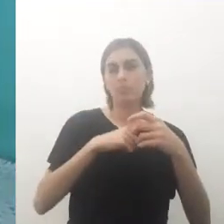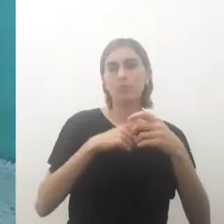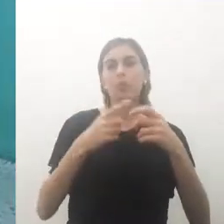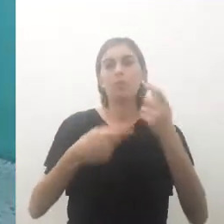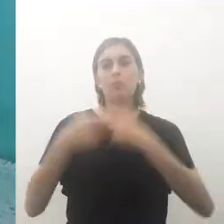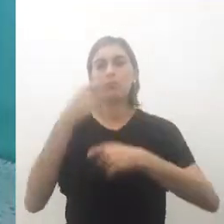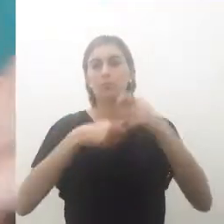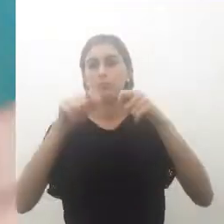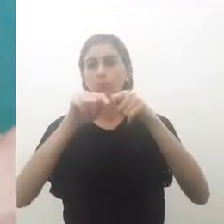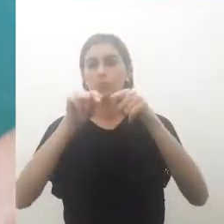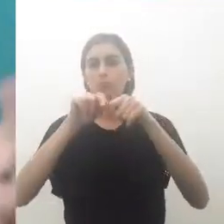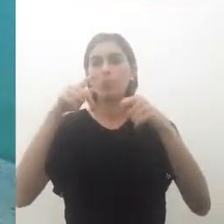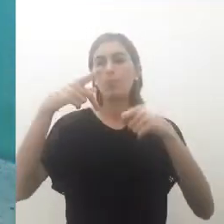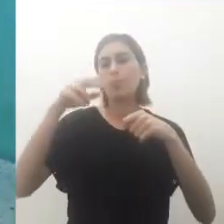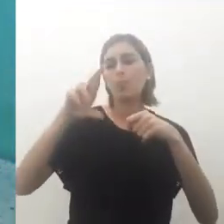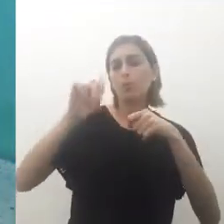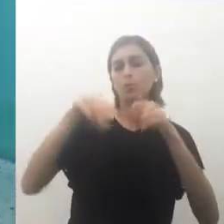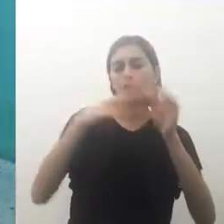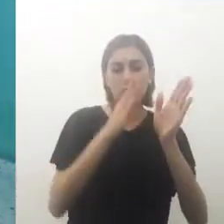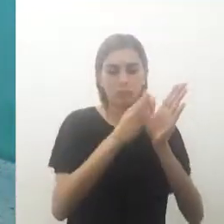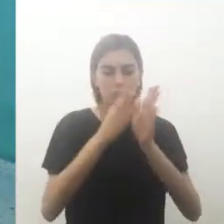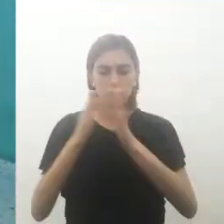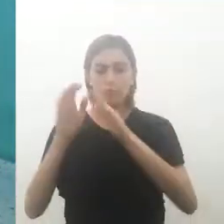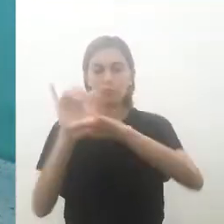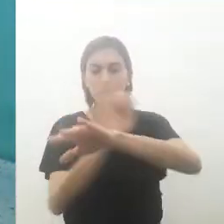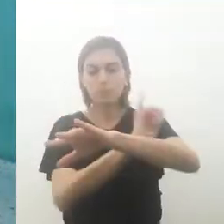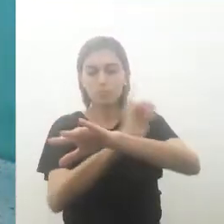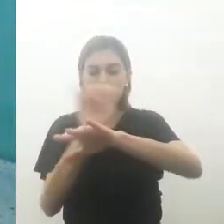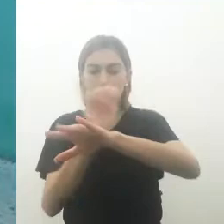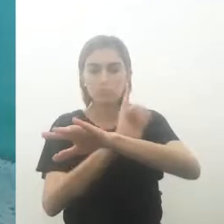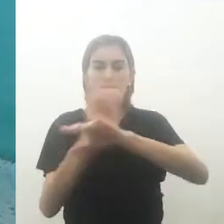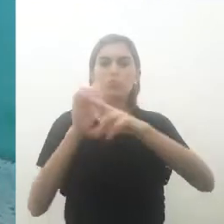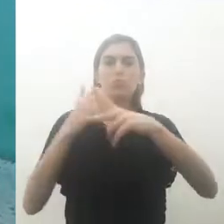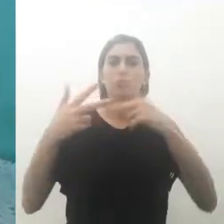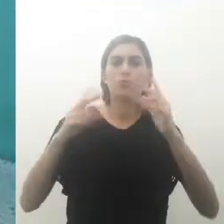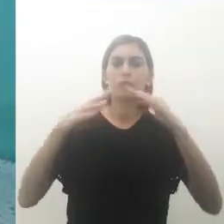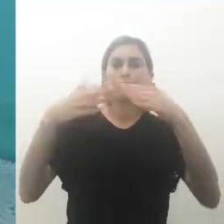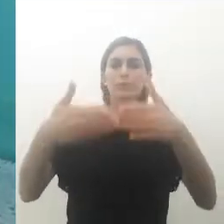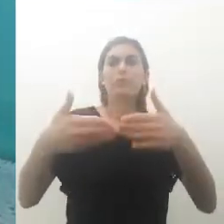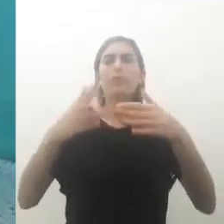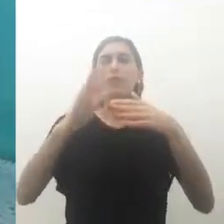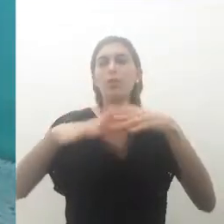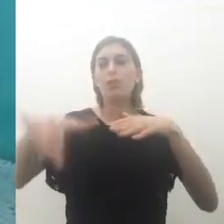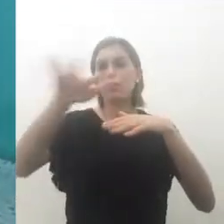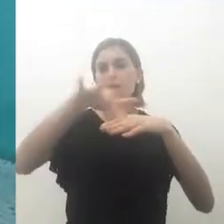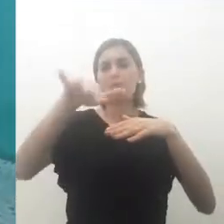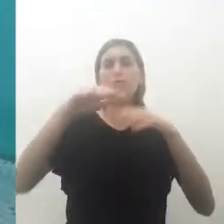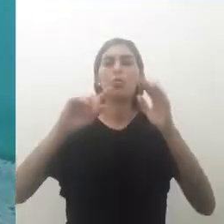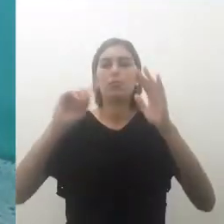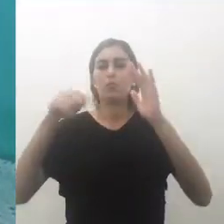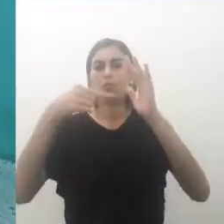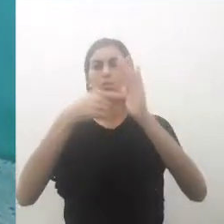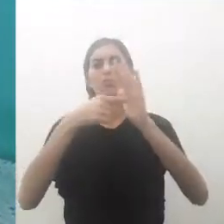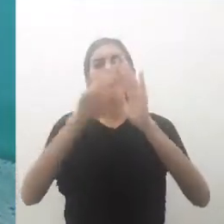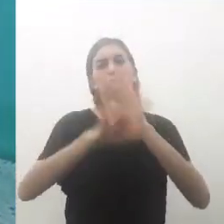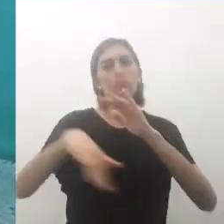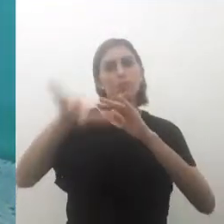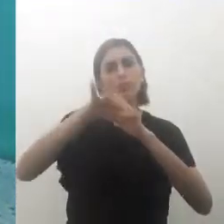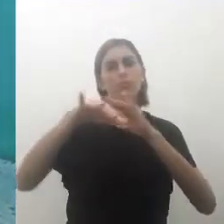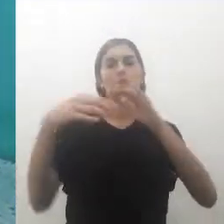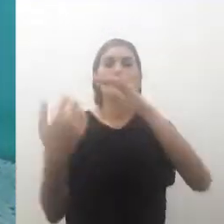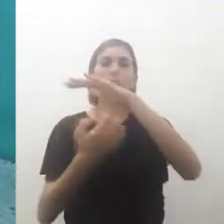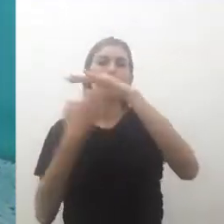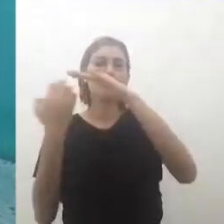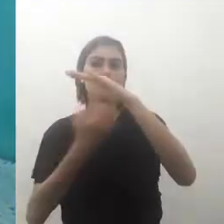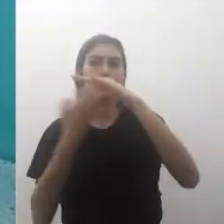quando tem uma linha de produção e precisa organizar algumas estratégias para que os objetivos